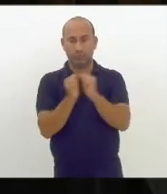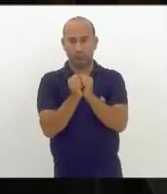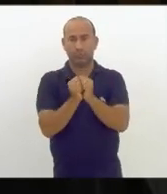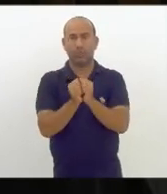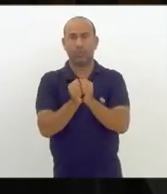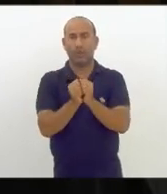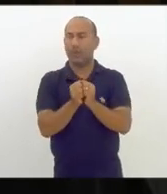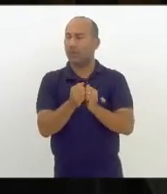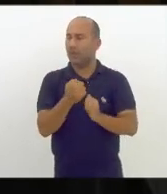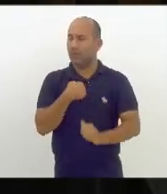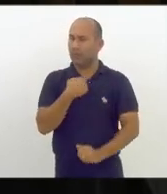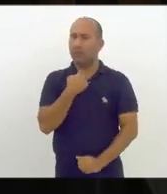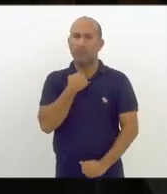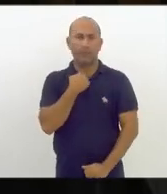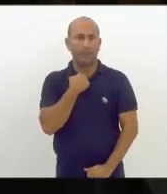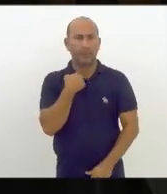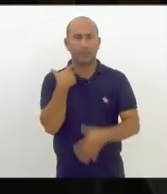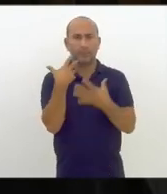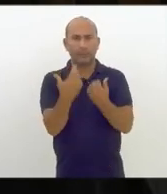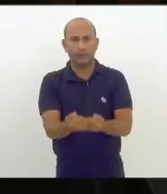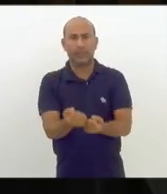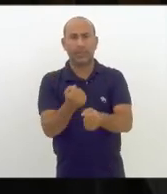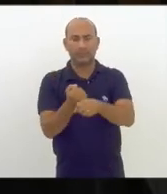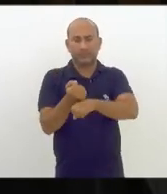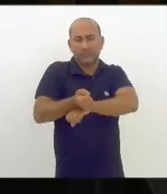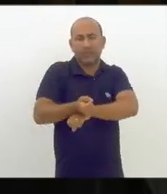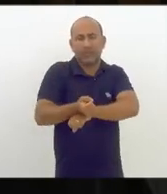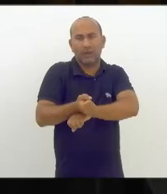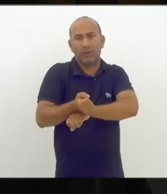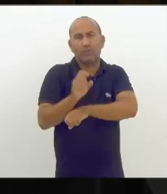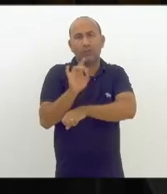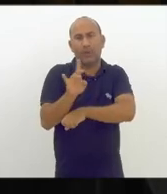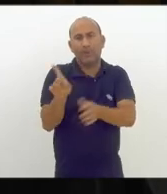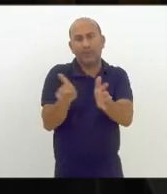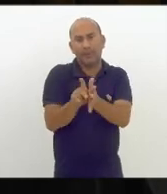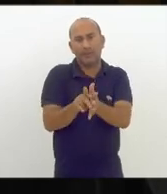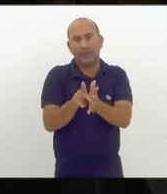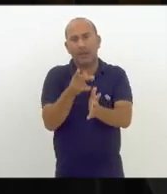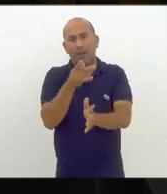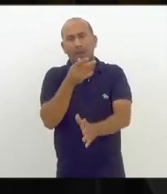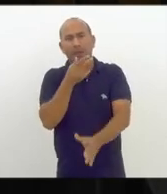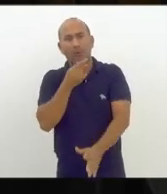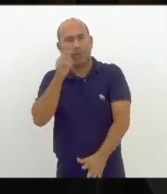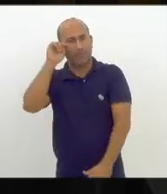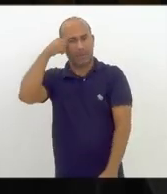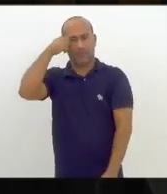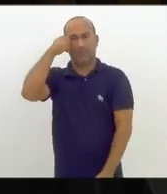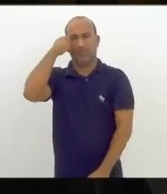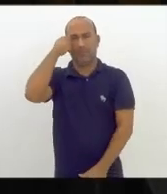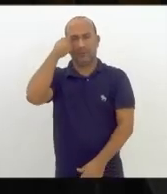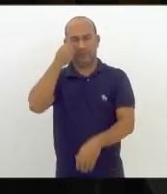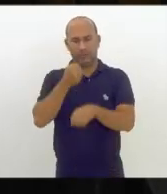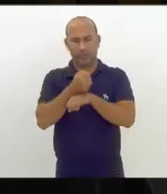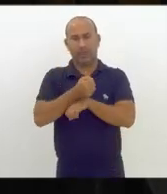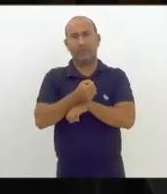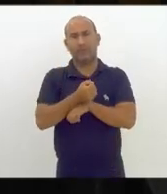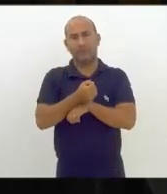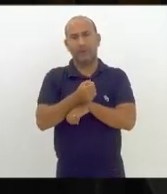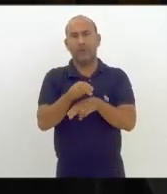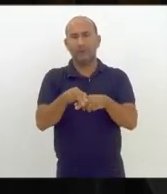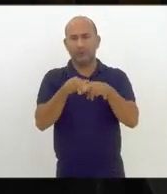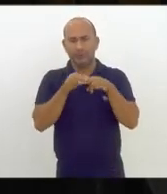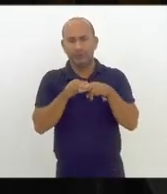não posso aceitar que a escravidão fosse uma questão só do negro escravizado. Tanto que muitos abolicionistas